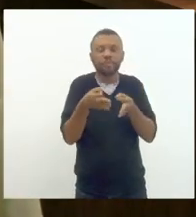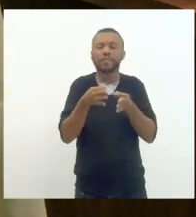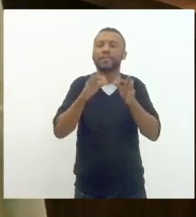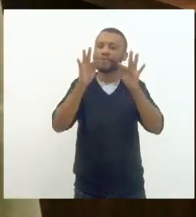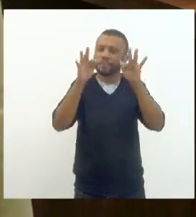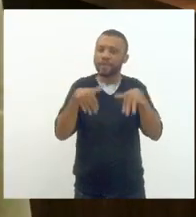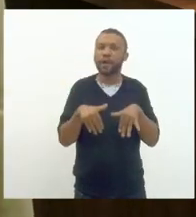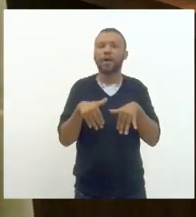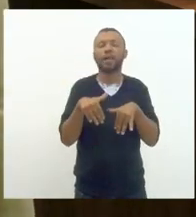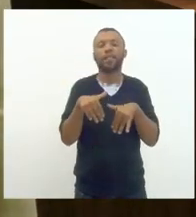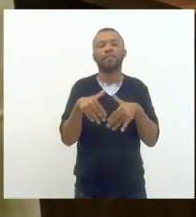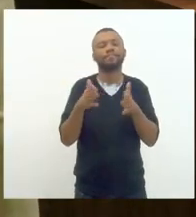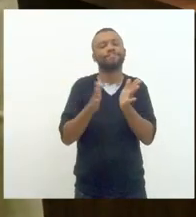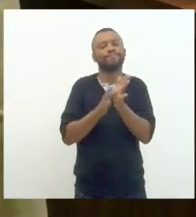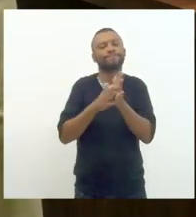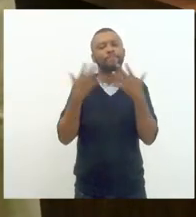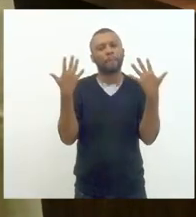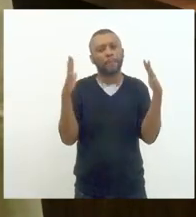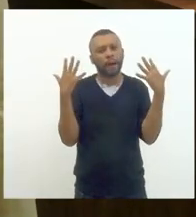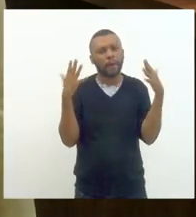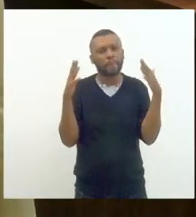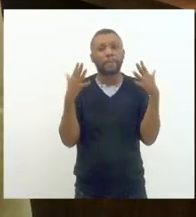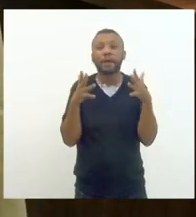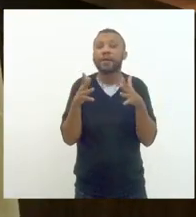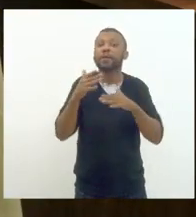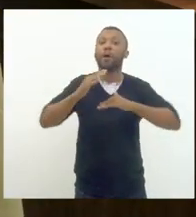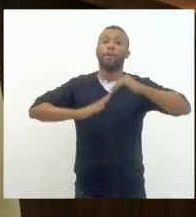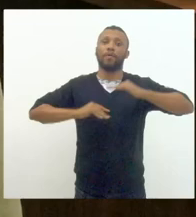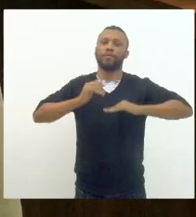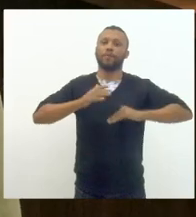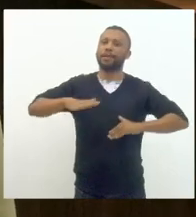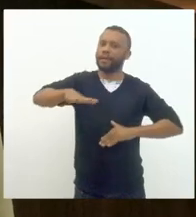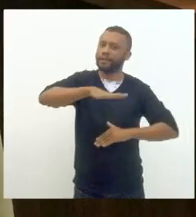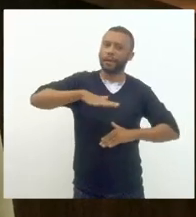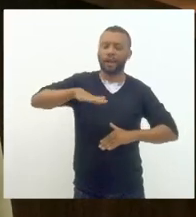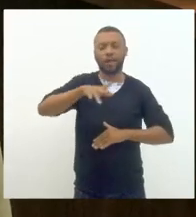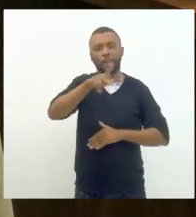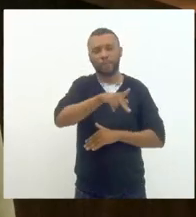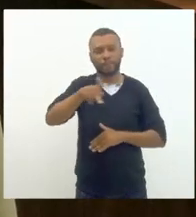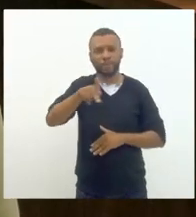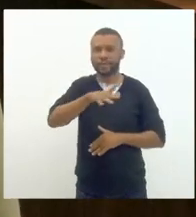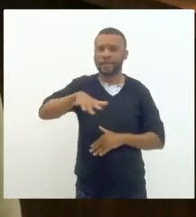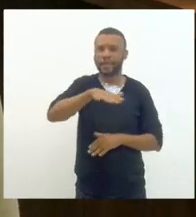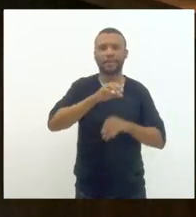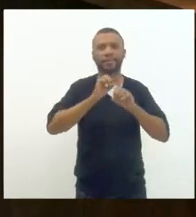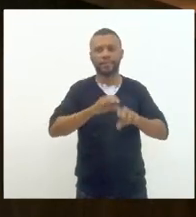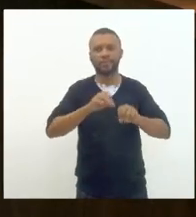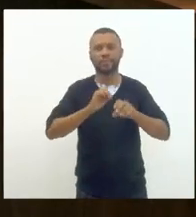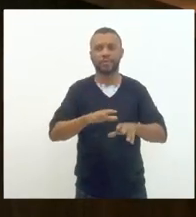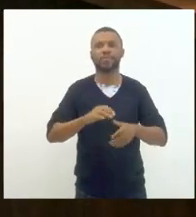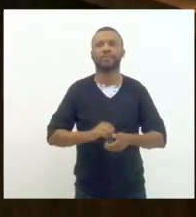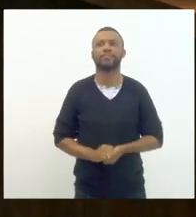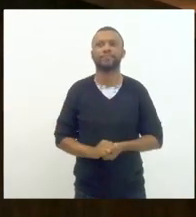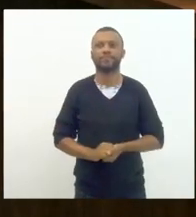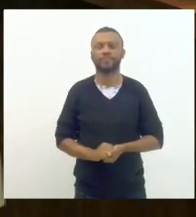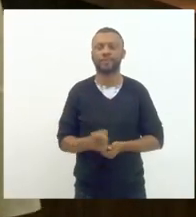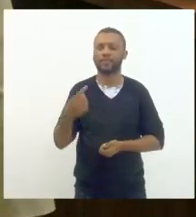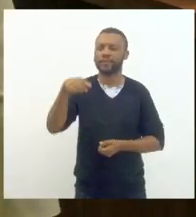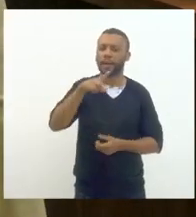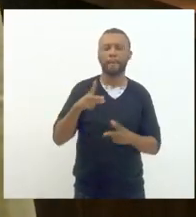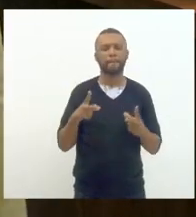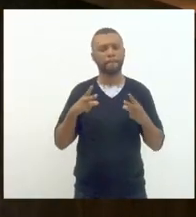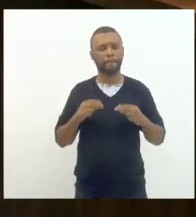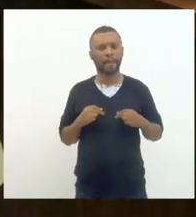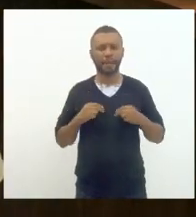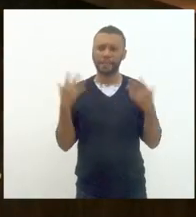terminar dando meus parabéns aos profissionais, aos professores da educação, que vocês